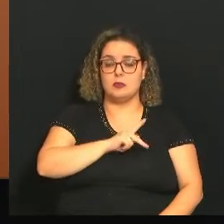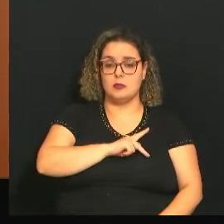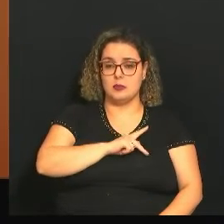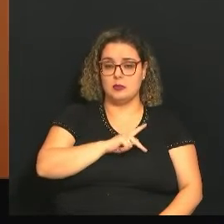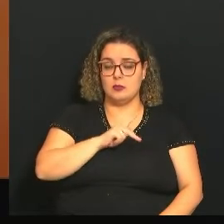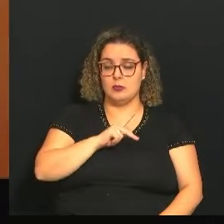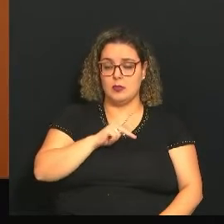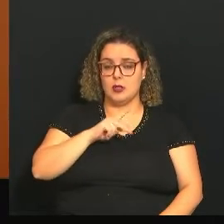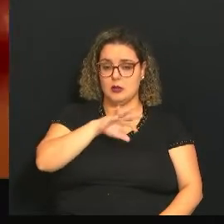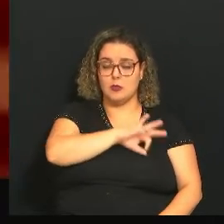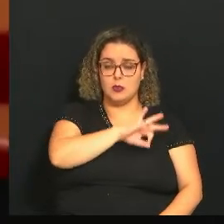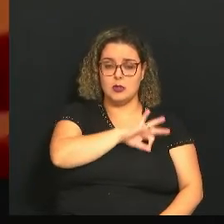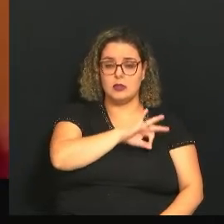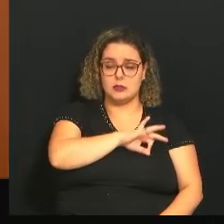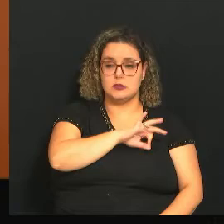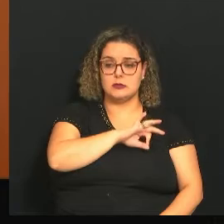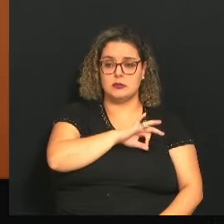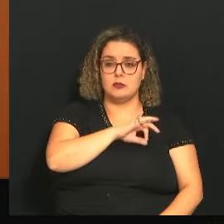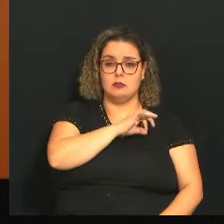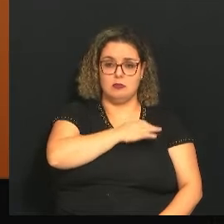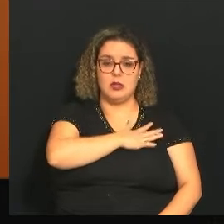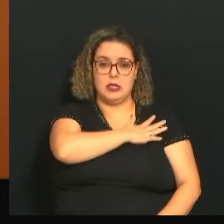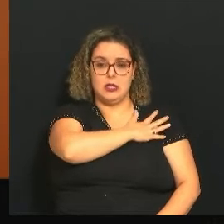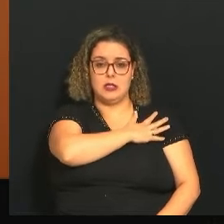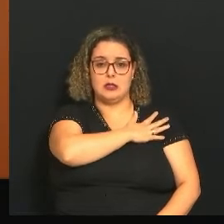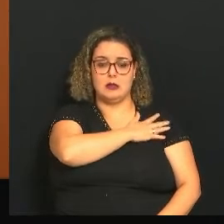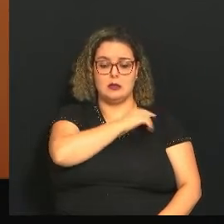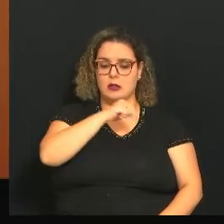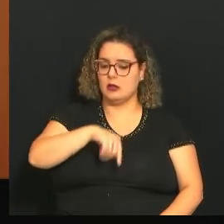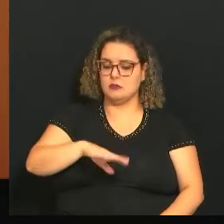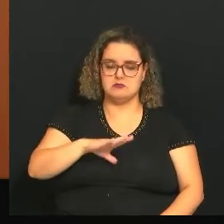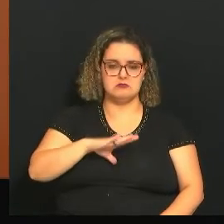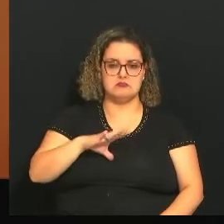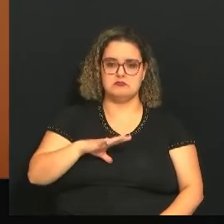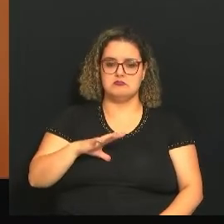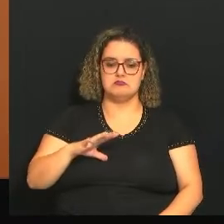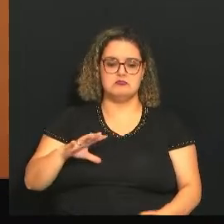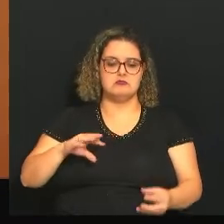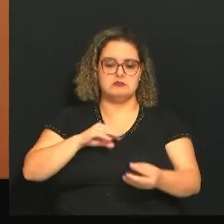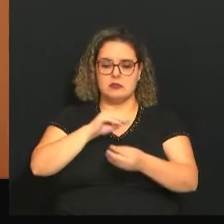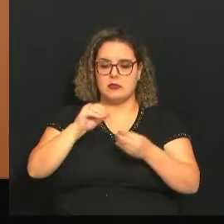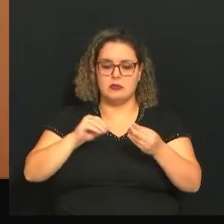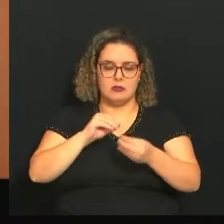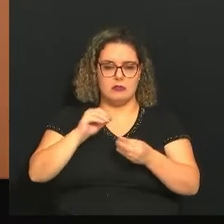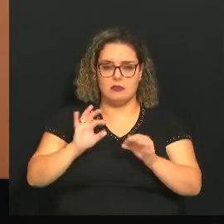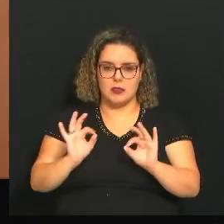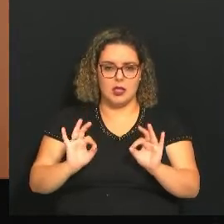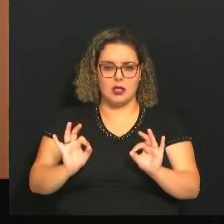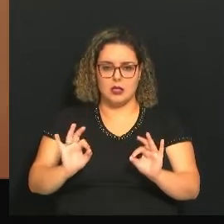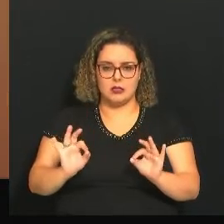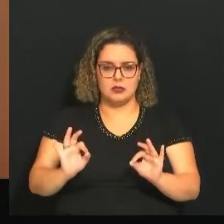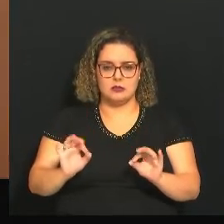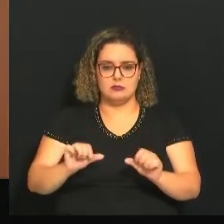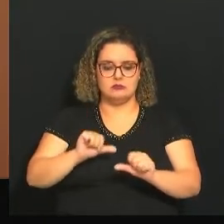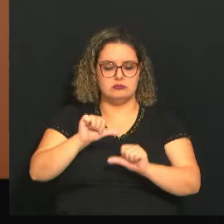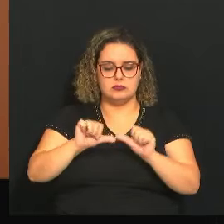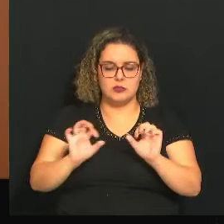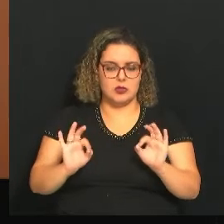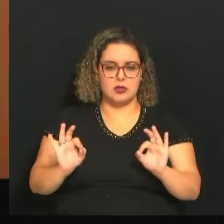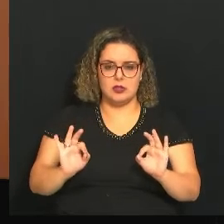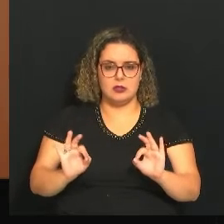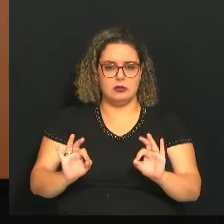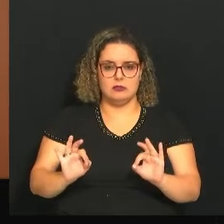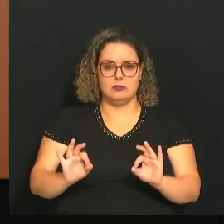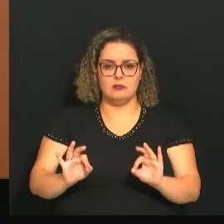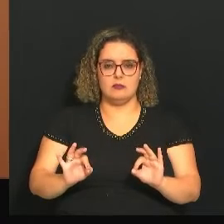Campinas ainda não se moveu e está tentando enganar os servidores com esse abono de 400